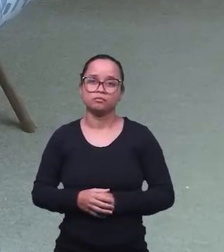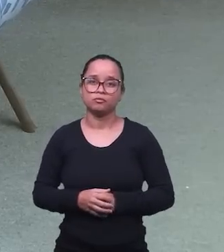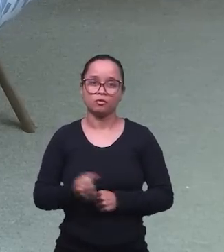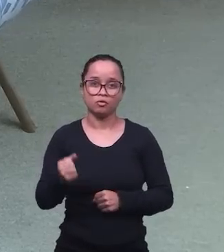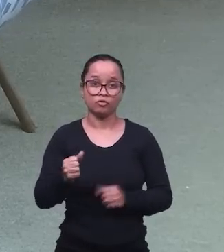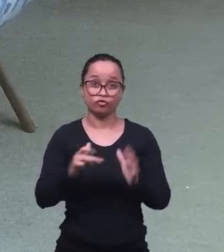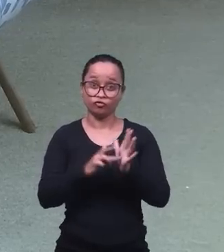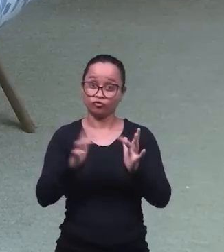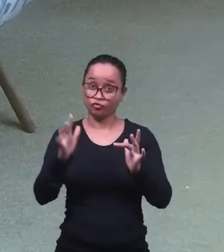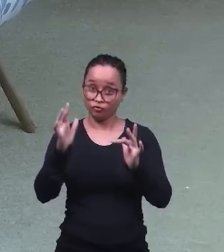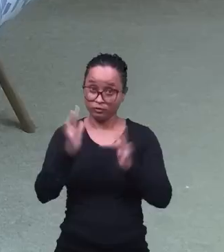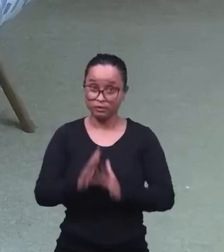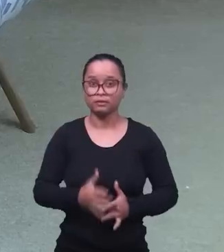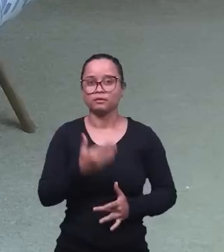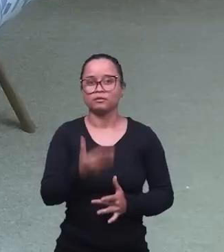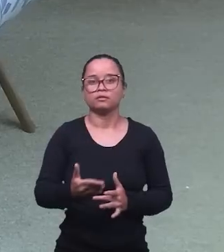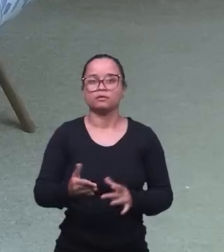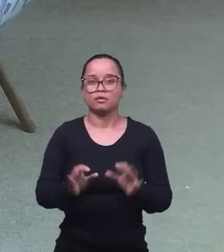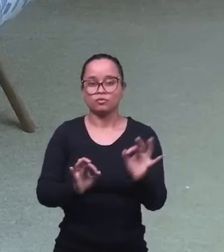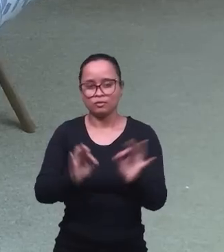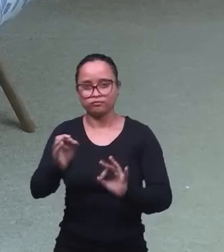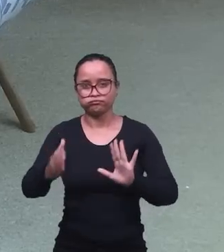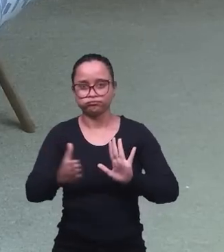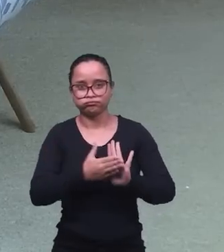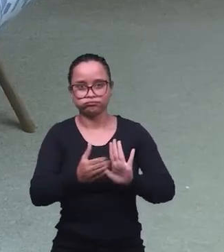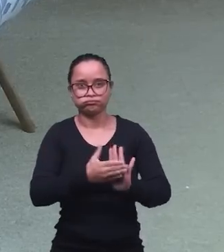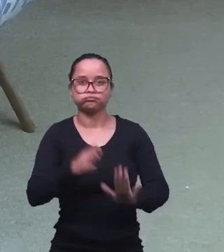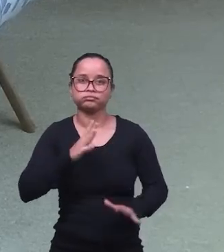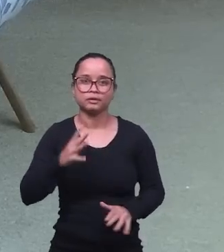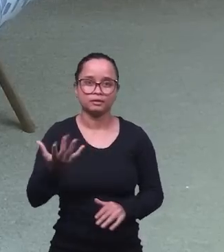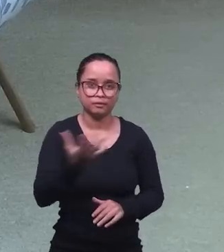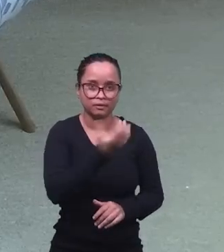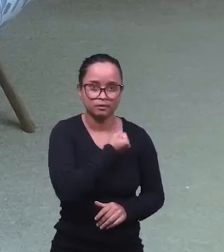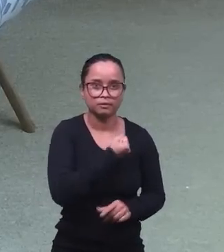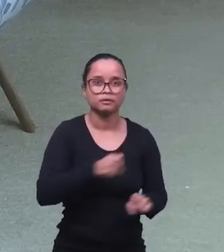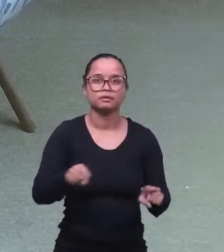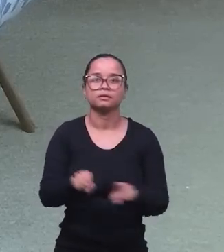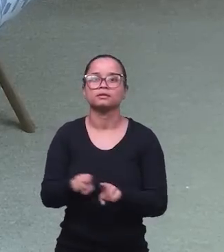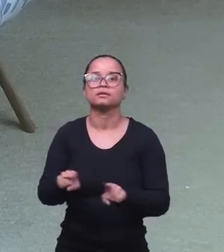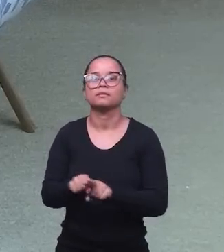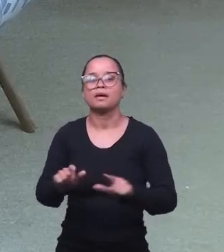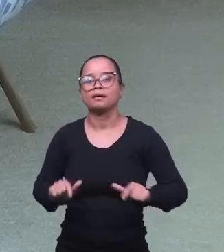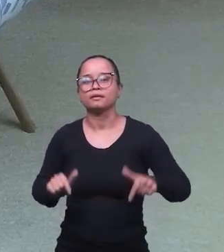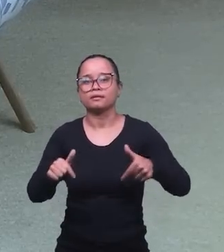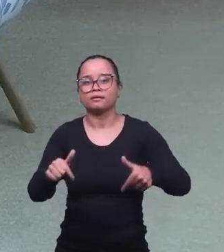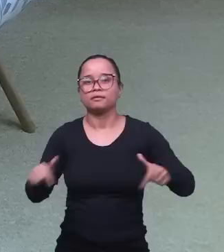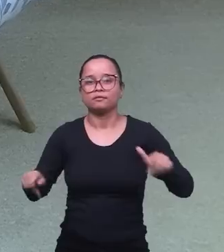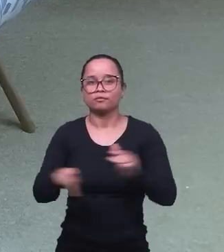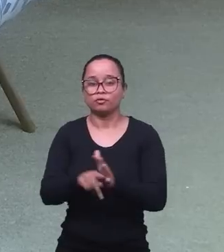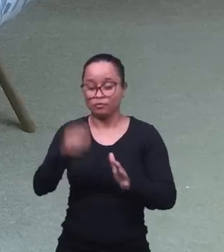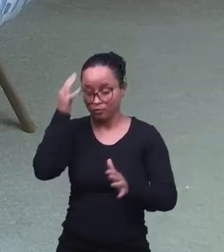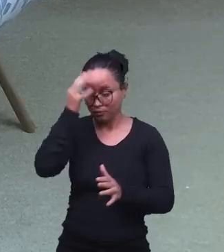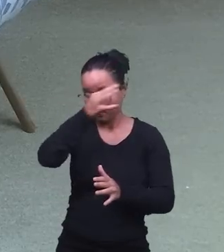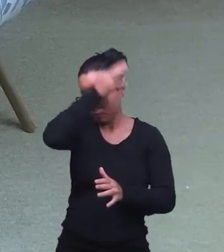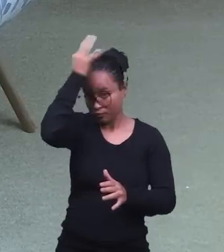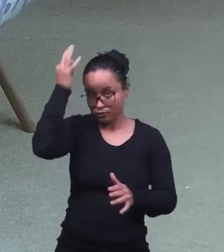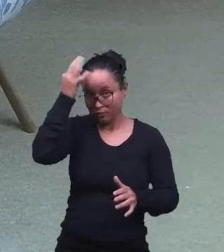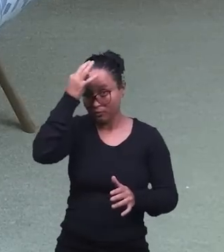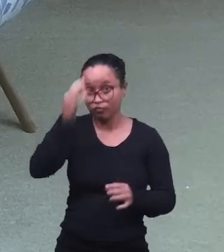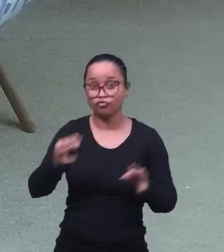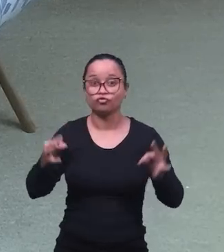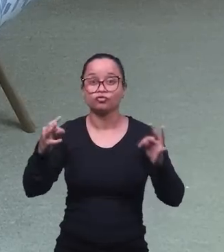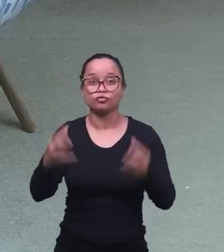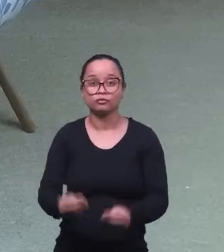Senhor Jesus, né, o seu projeto de salvação, em consequência, a ação do Espírito Santo, né, e de tudo que